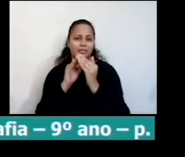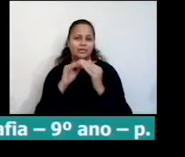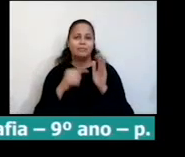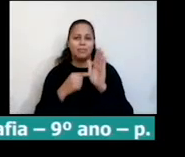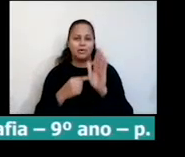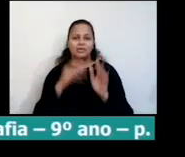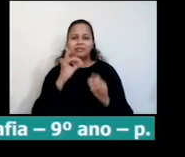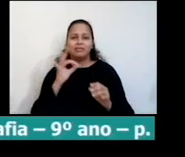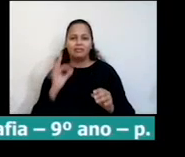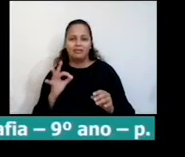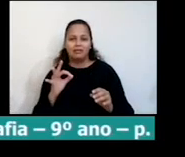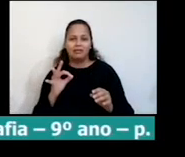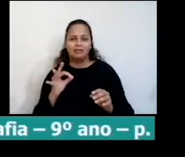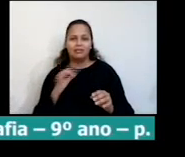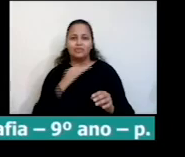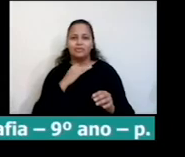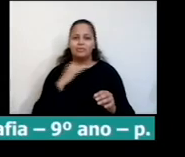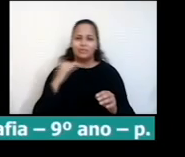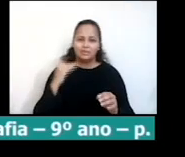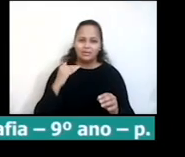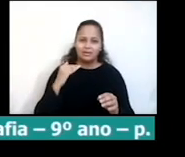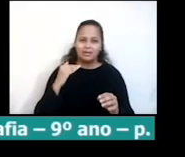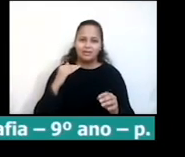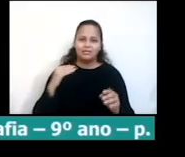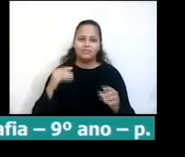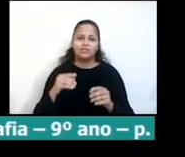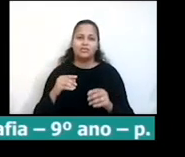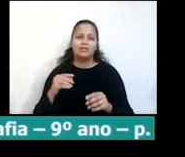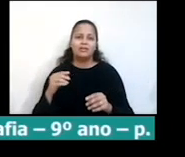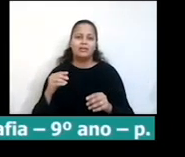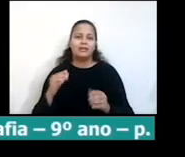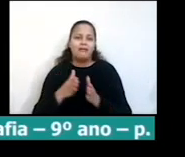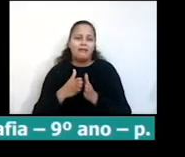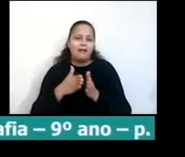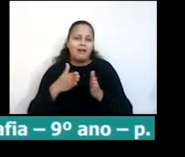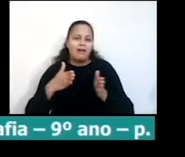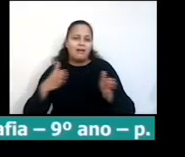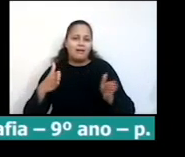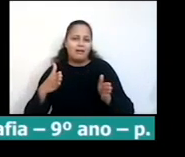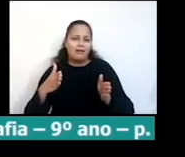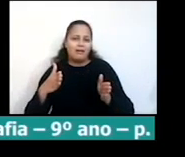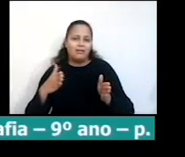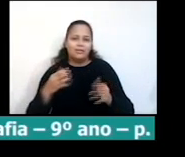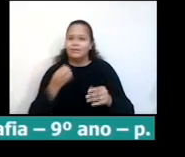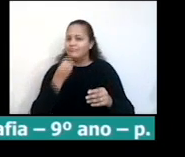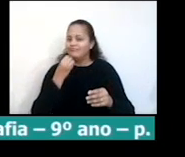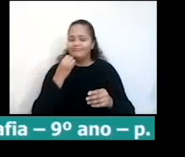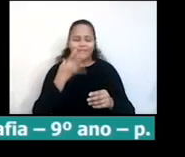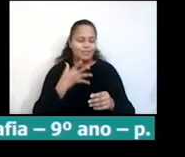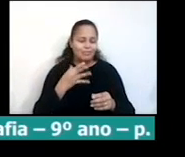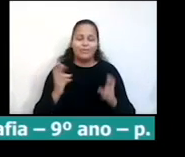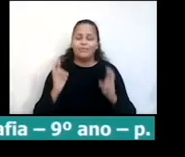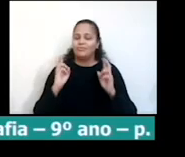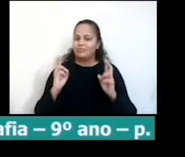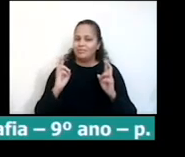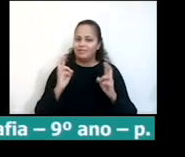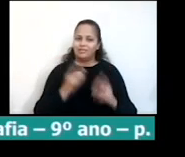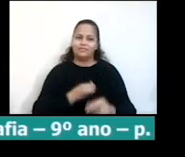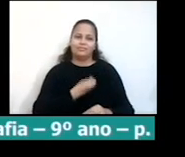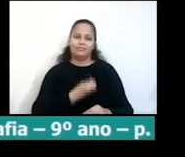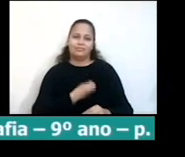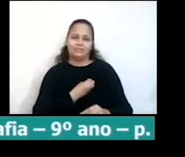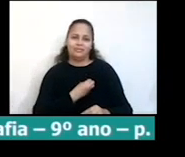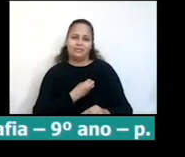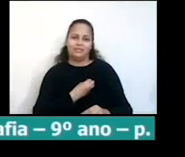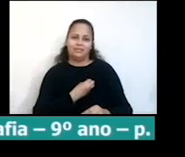de mortalidade nesse país deve ser bem alta, né? Ou seja, as pessoas não conseguem atingir ali uma boa expectativa de vida. E tem também aí uma taxa